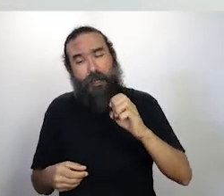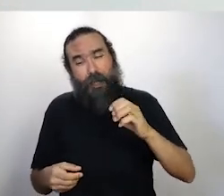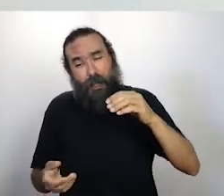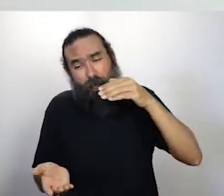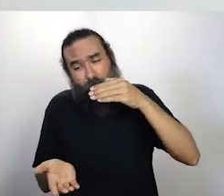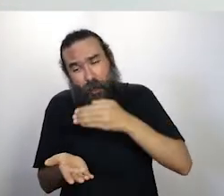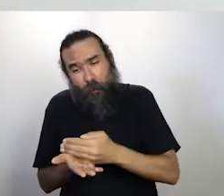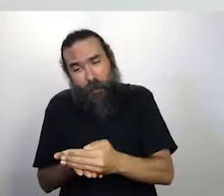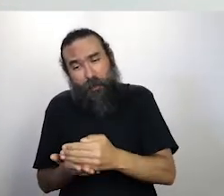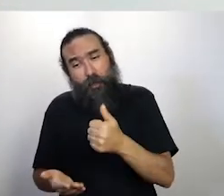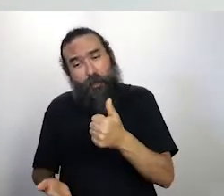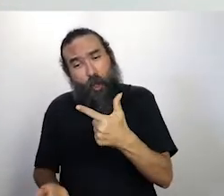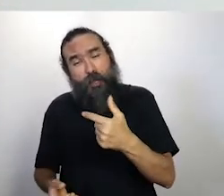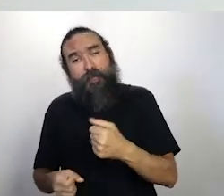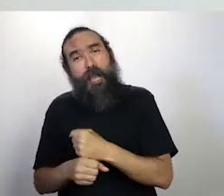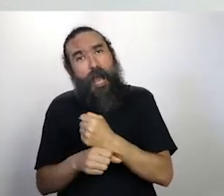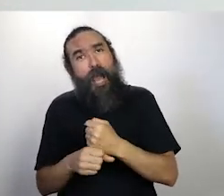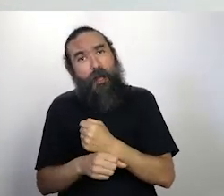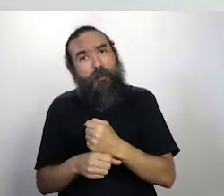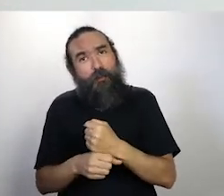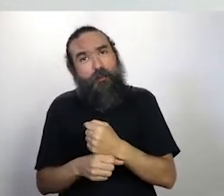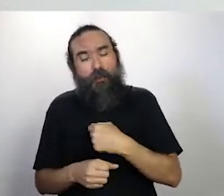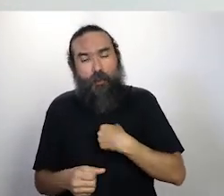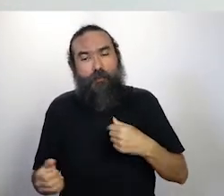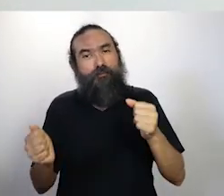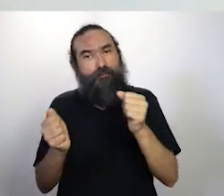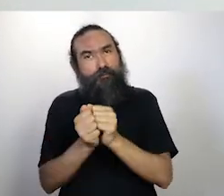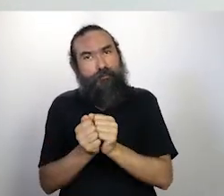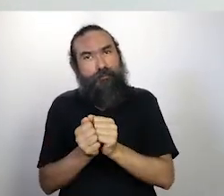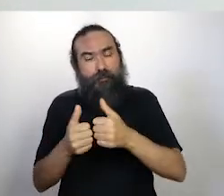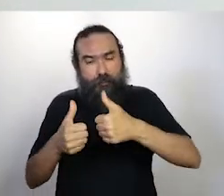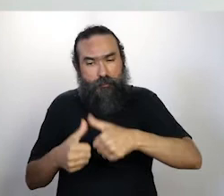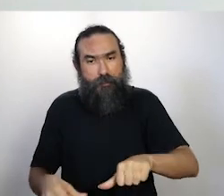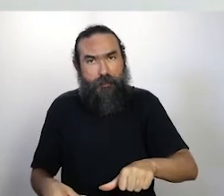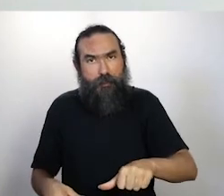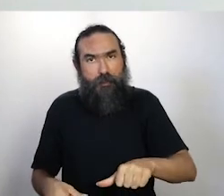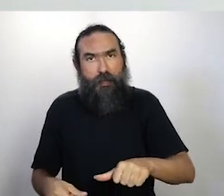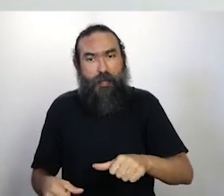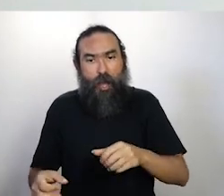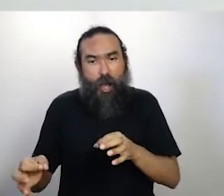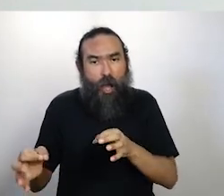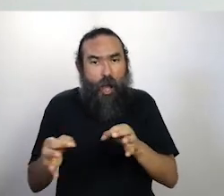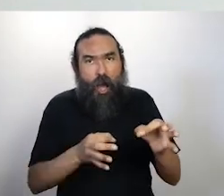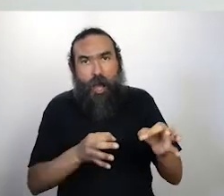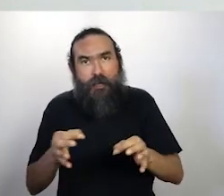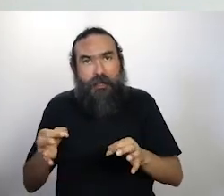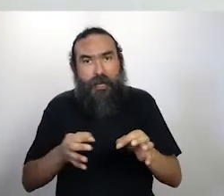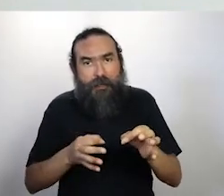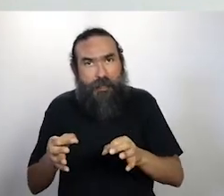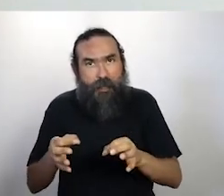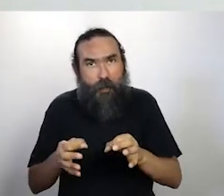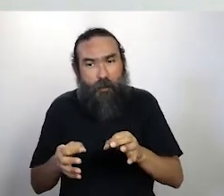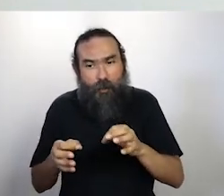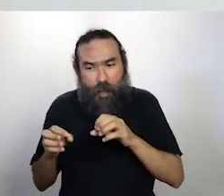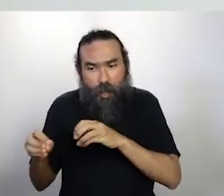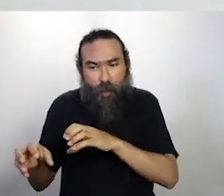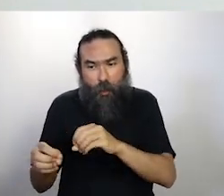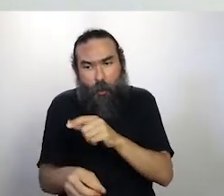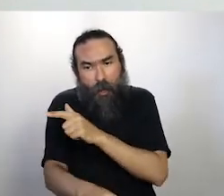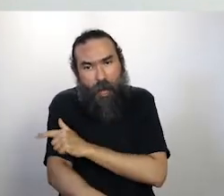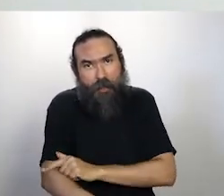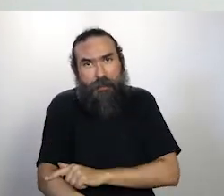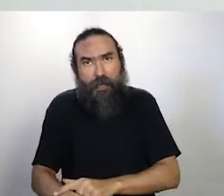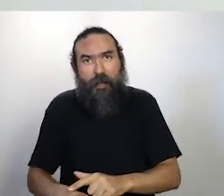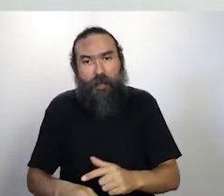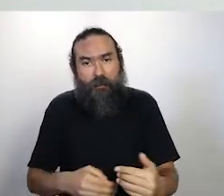participo dessa organização. E esses espaços, né, de organizações locais, eles também são